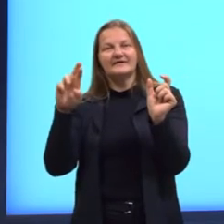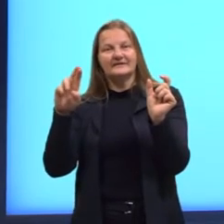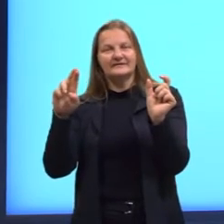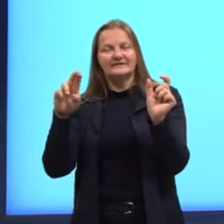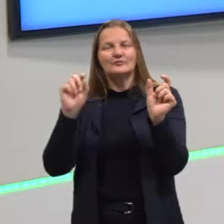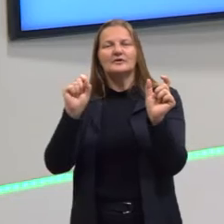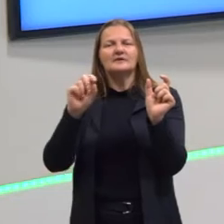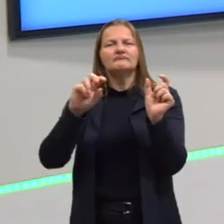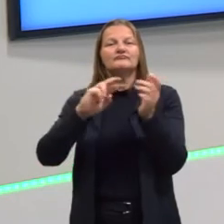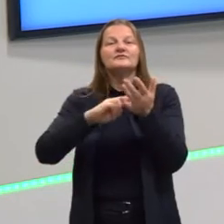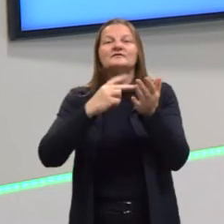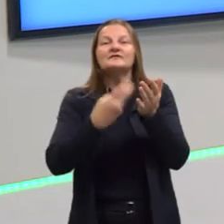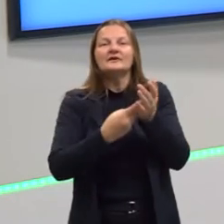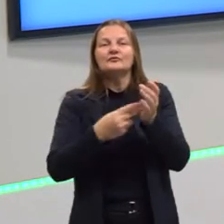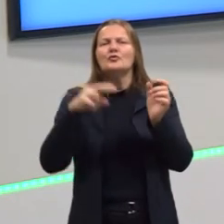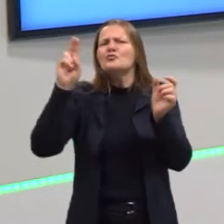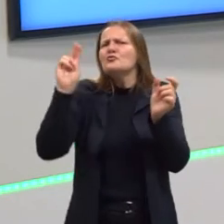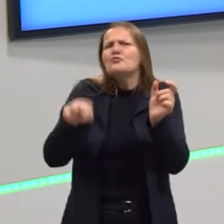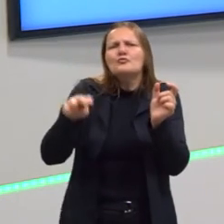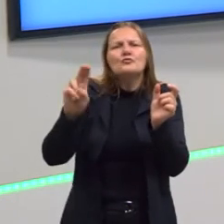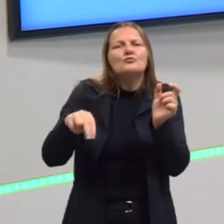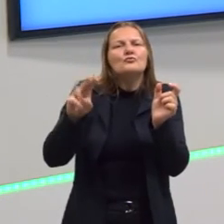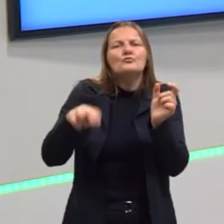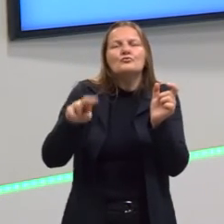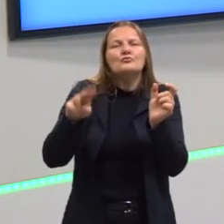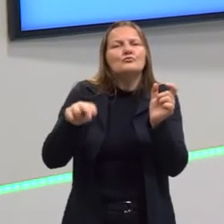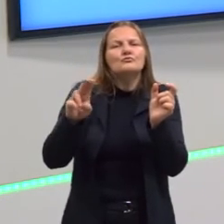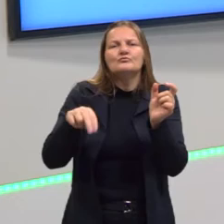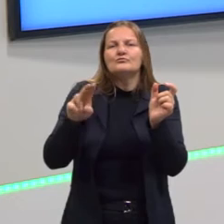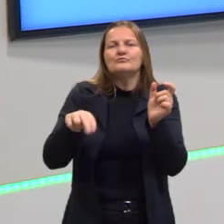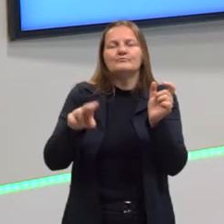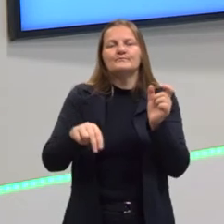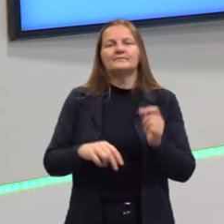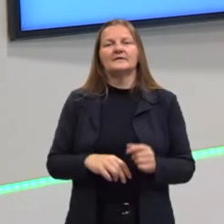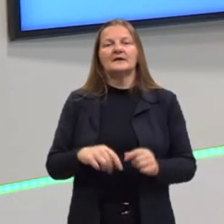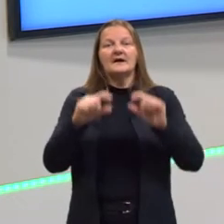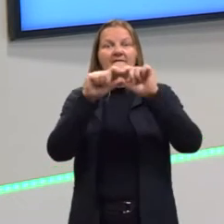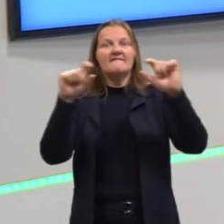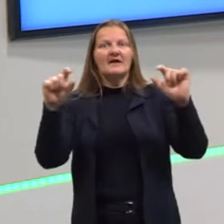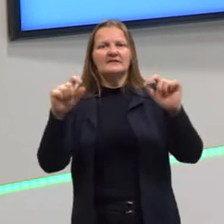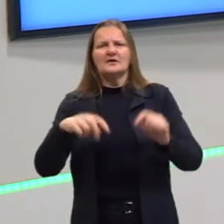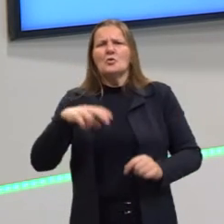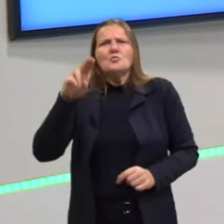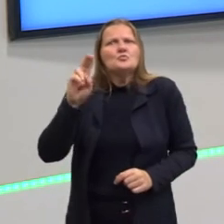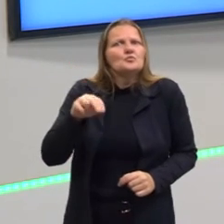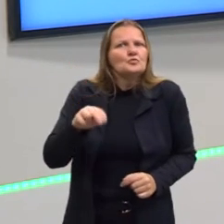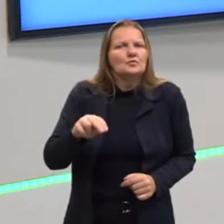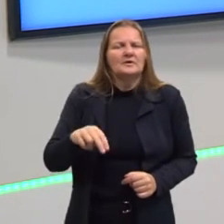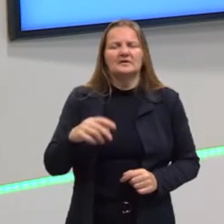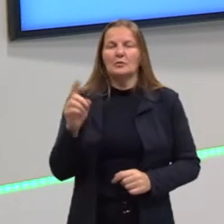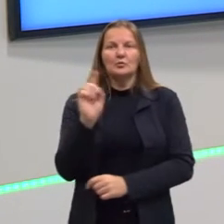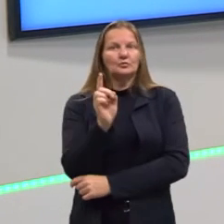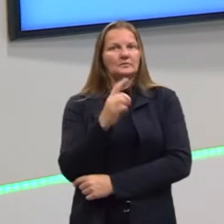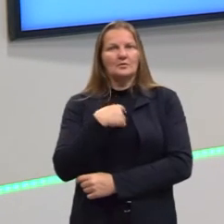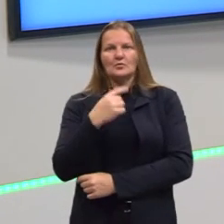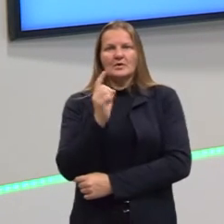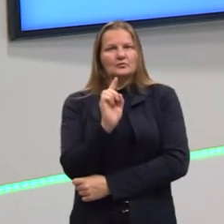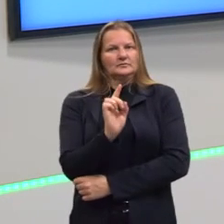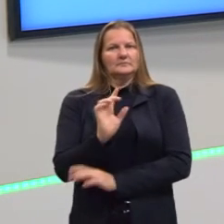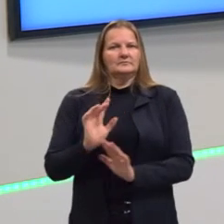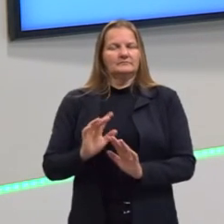ver ele vai representar A negação dentro da minha frase porque eu posso dizer assim ó